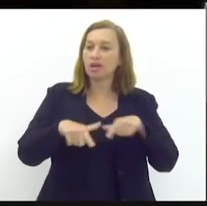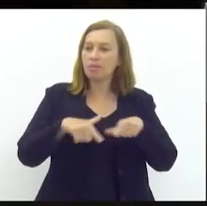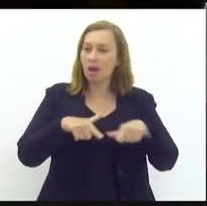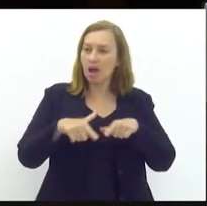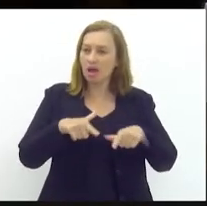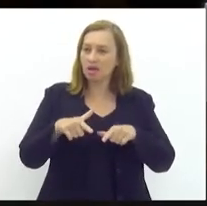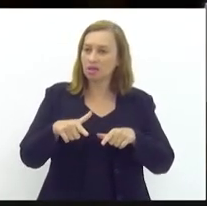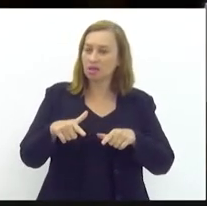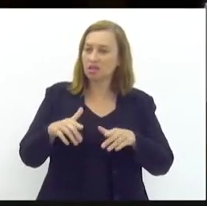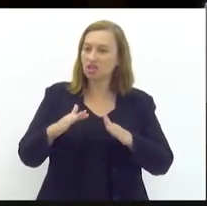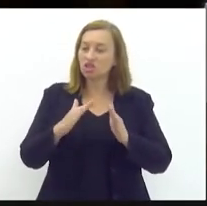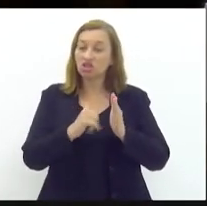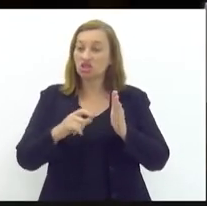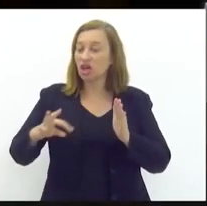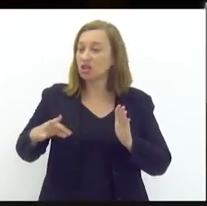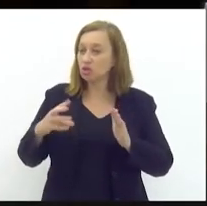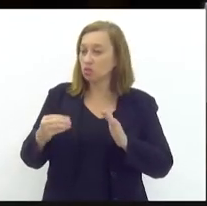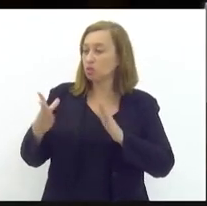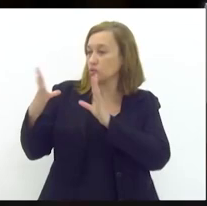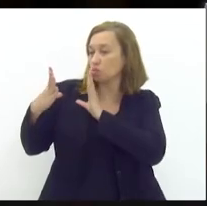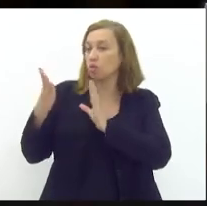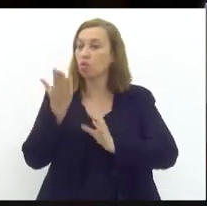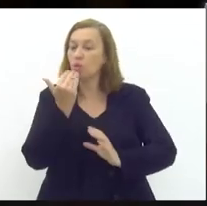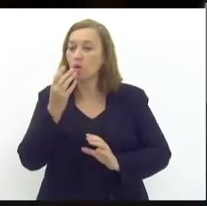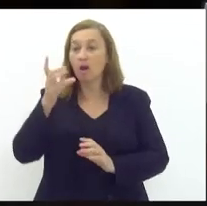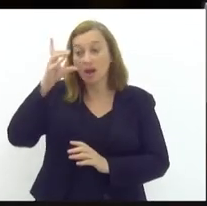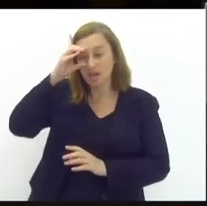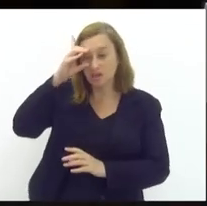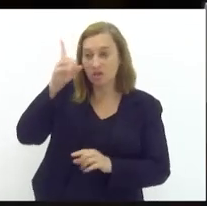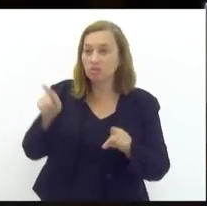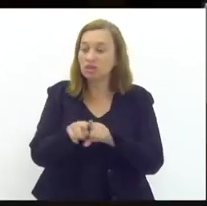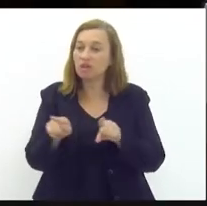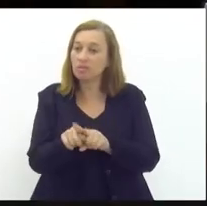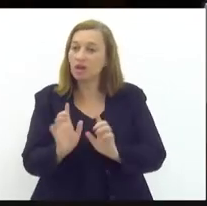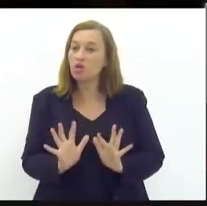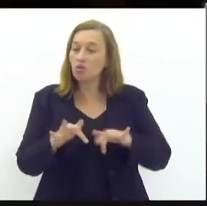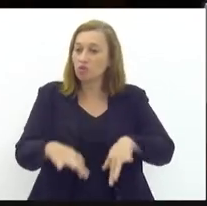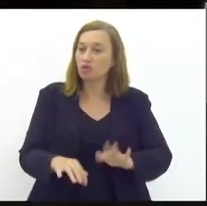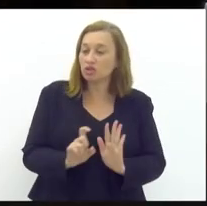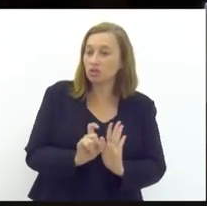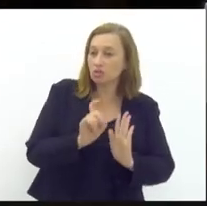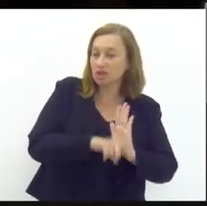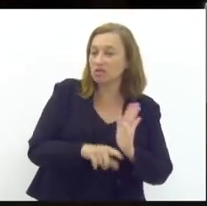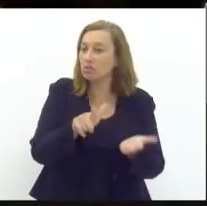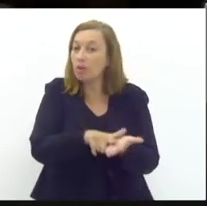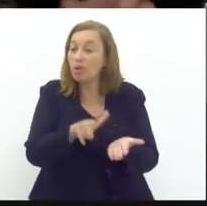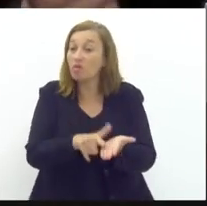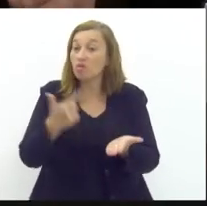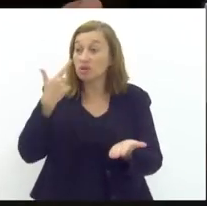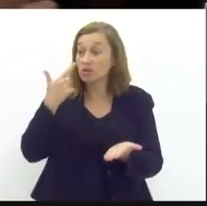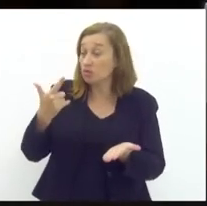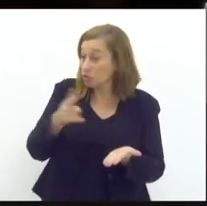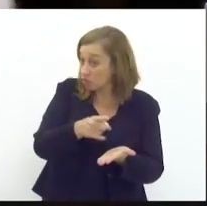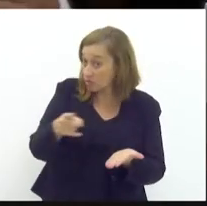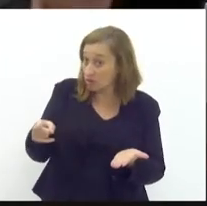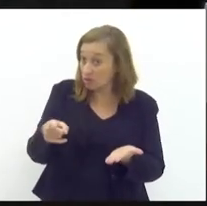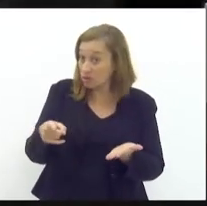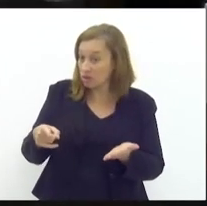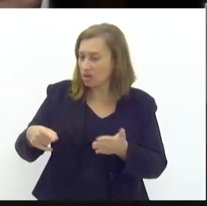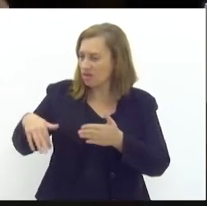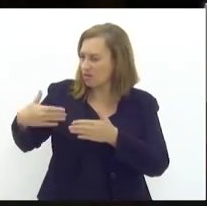de cesta básica de uma godizou isso com o fim da tributação sobre a folha Ou seja você foi passando